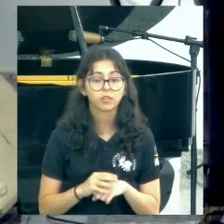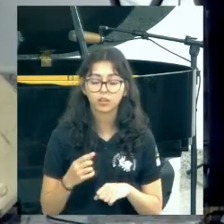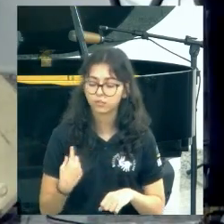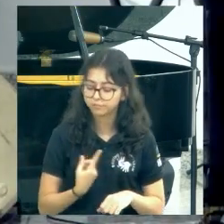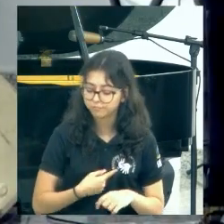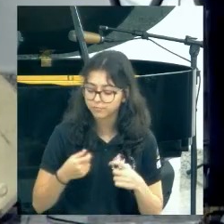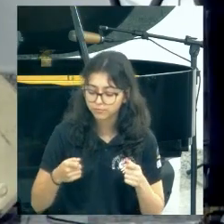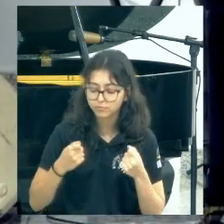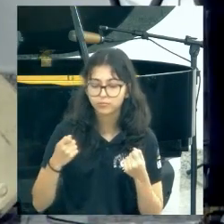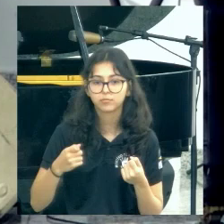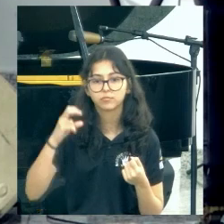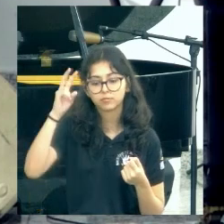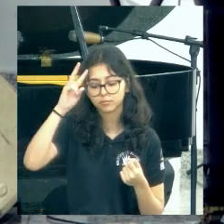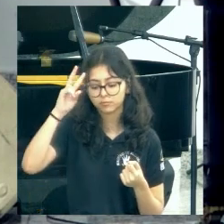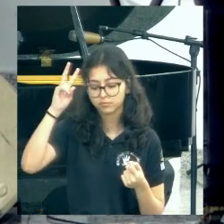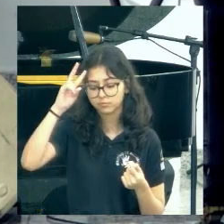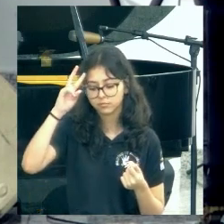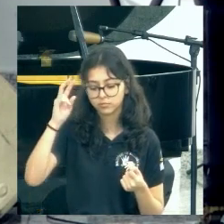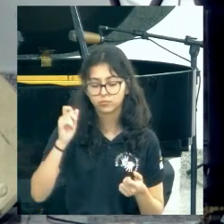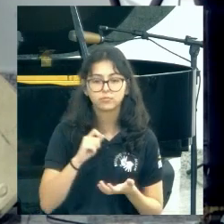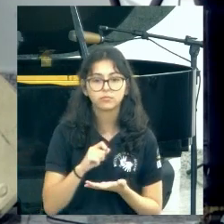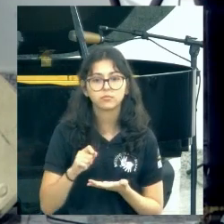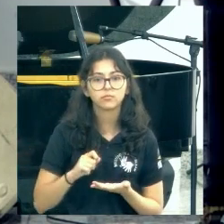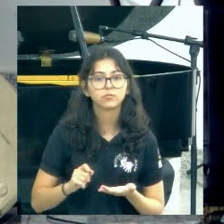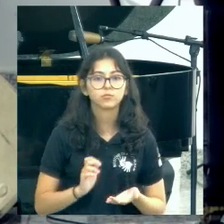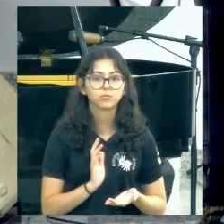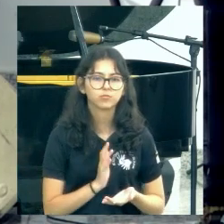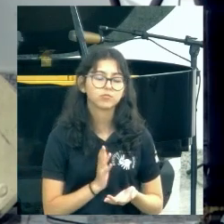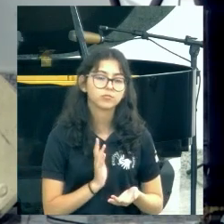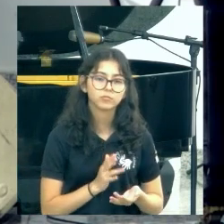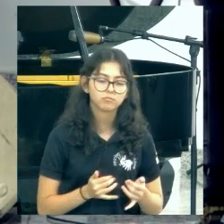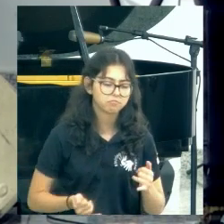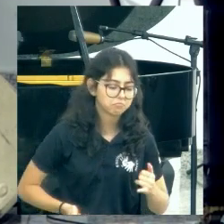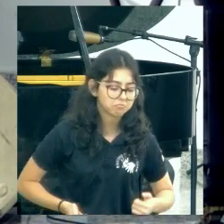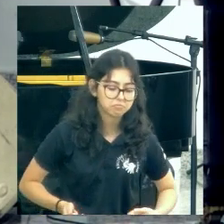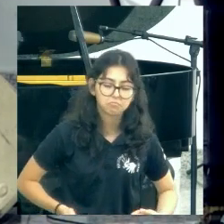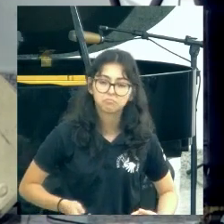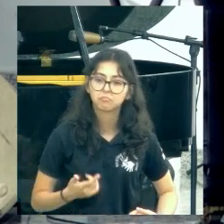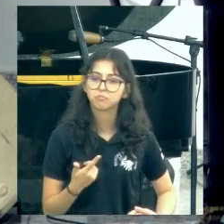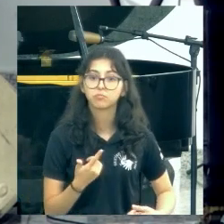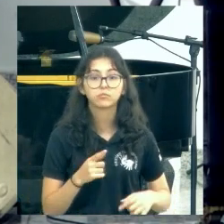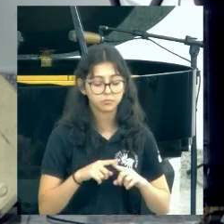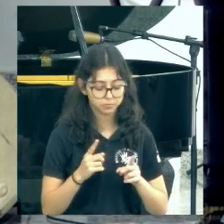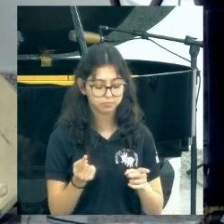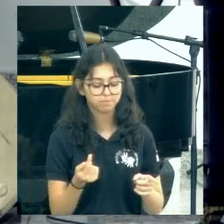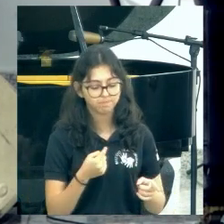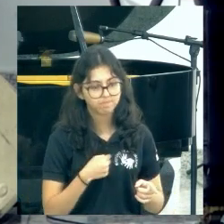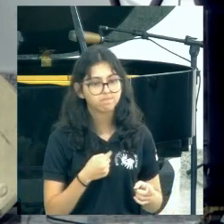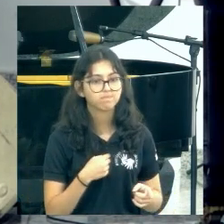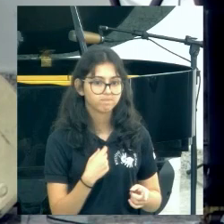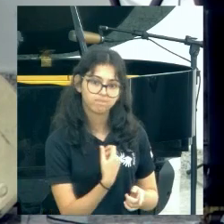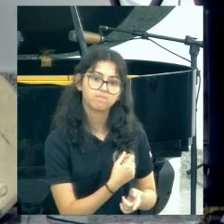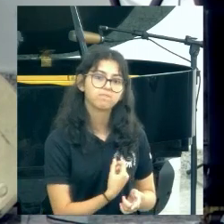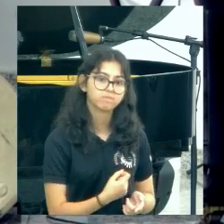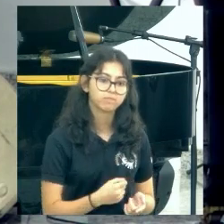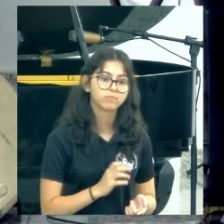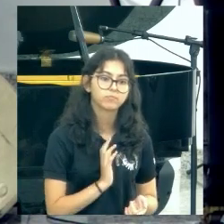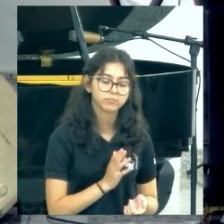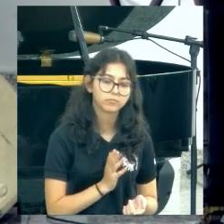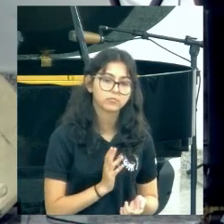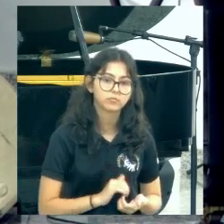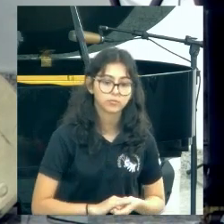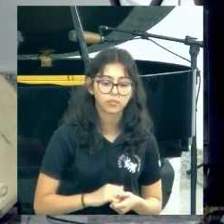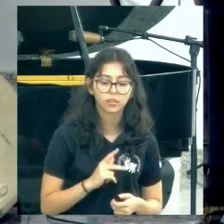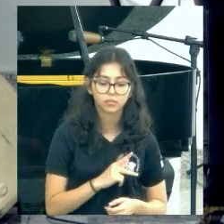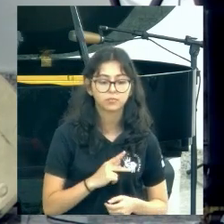no coração, sem dor, mas vai ficar lá, viu? Escrito no coração. E ele disse, olha, eu tenho vocês escrito